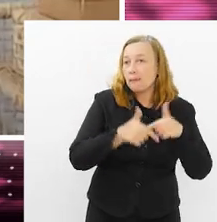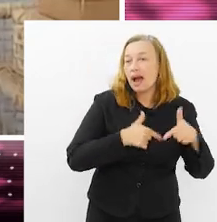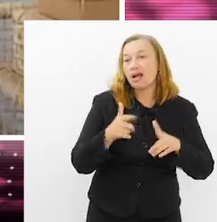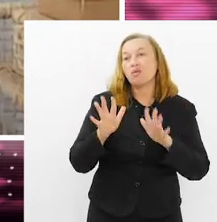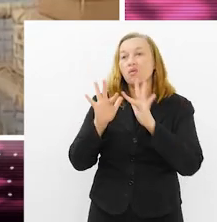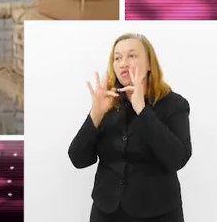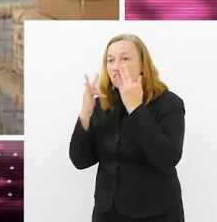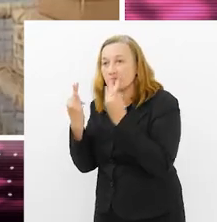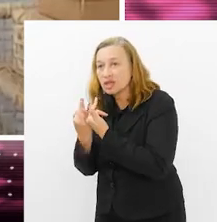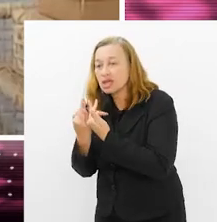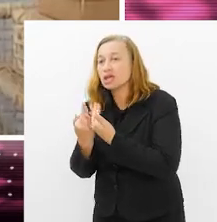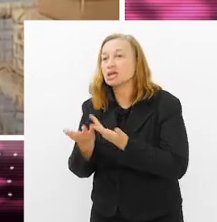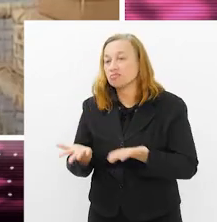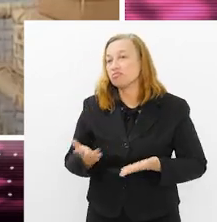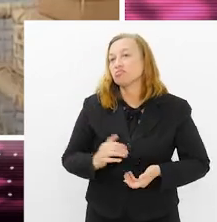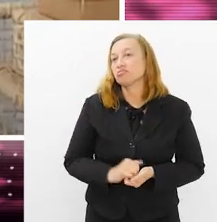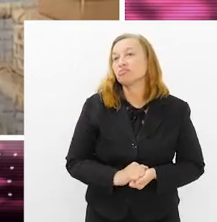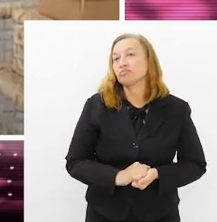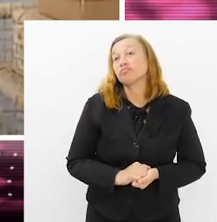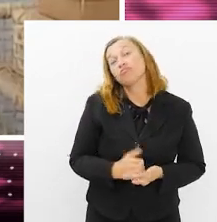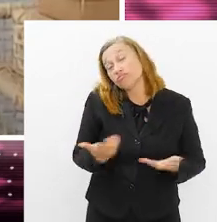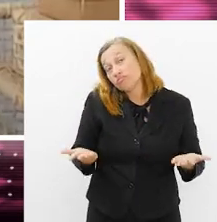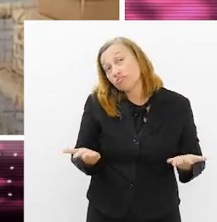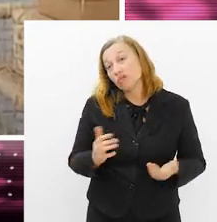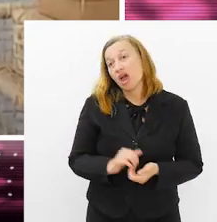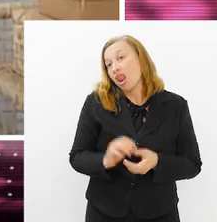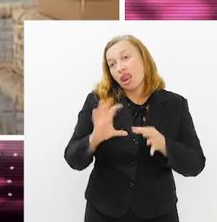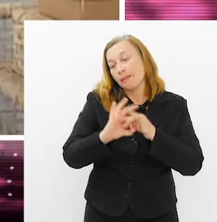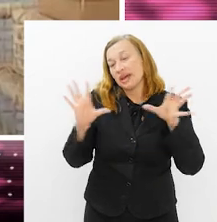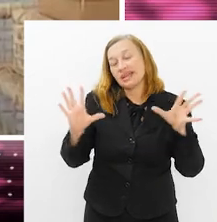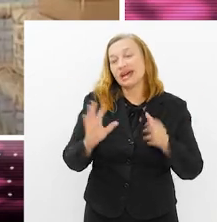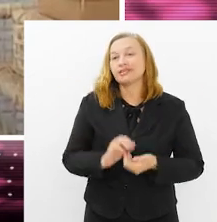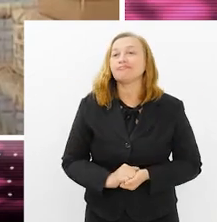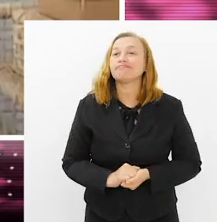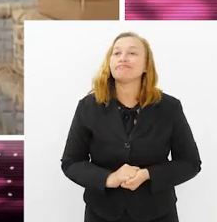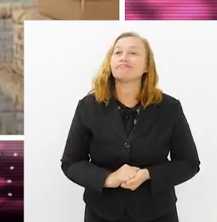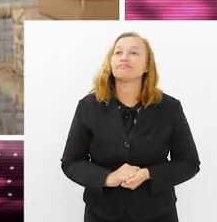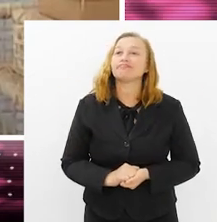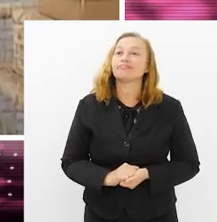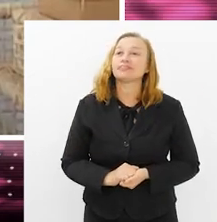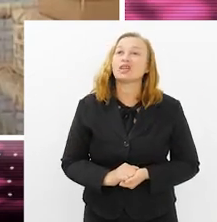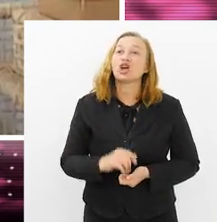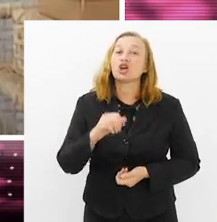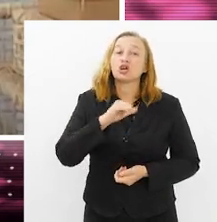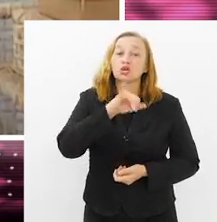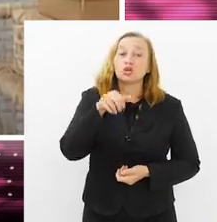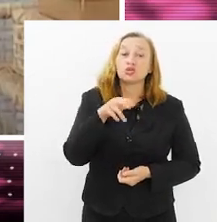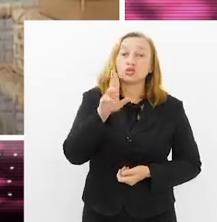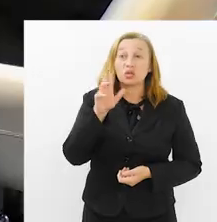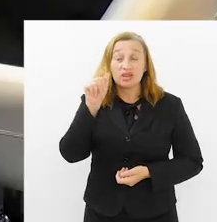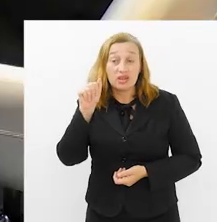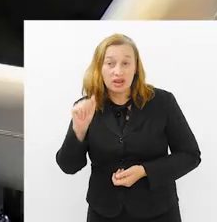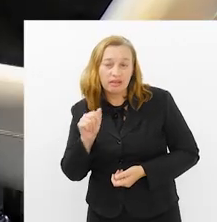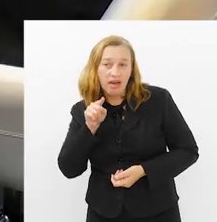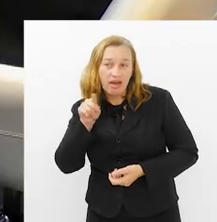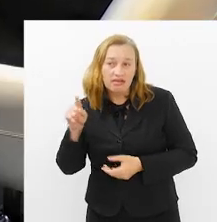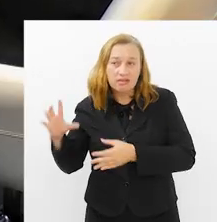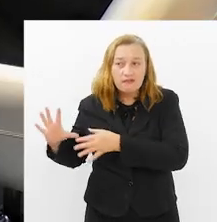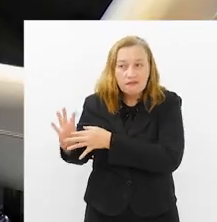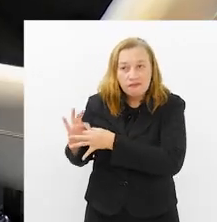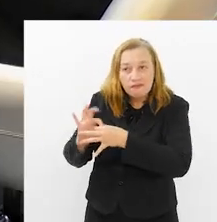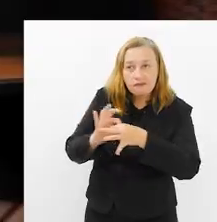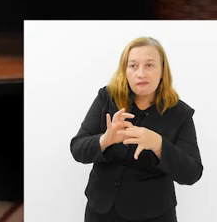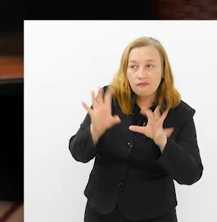que eu já tenho de trabalho, com a minha família, enfim, né? Então é isso, liberdade e autonomia.